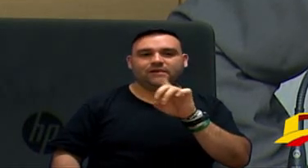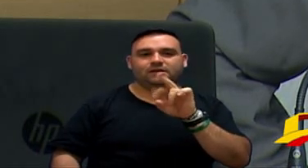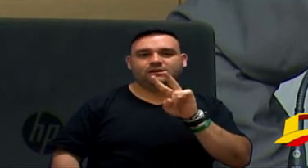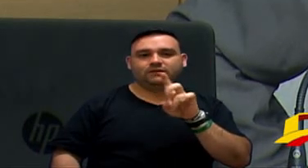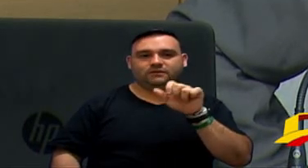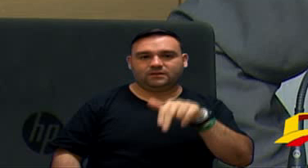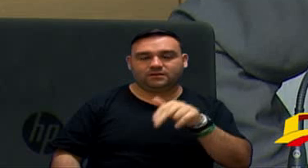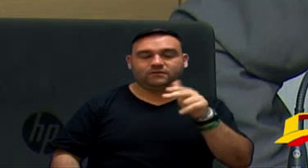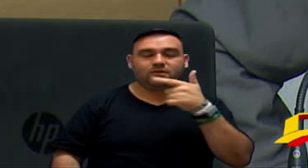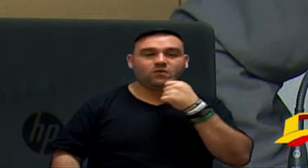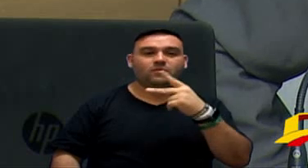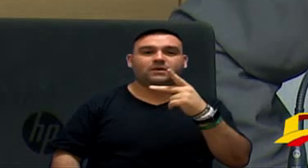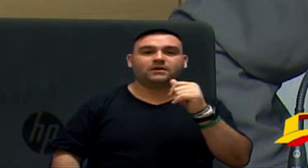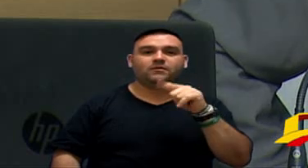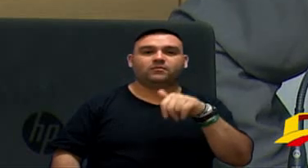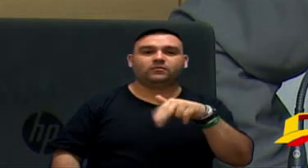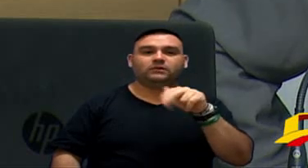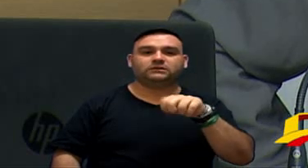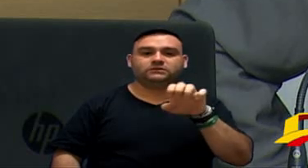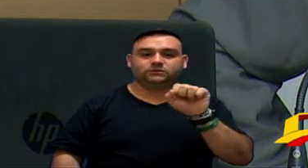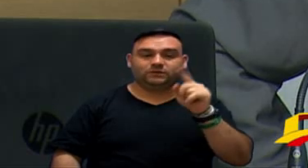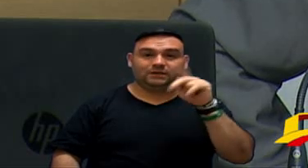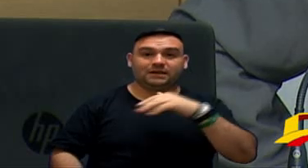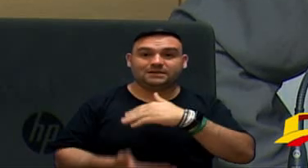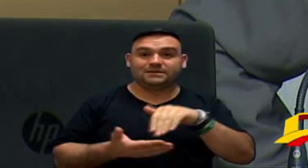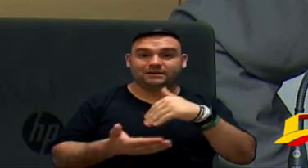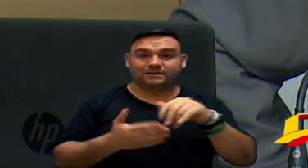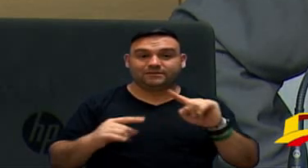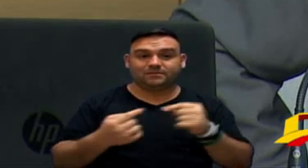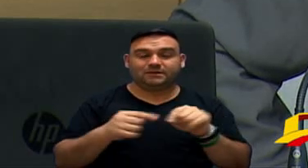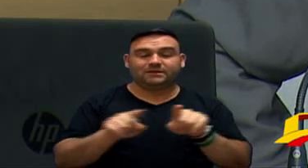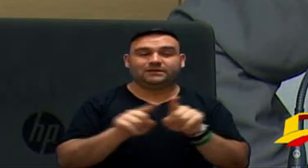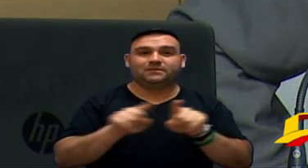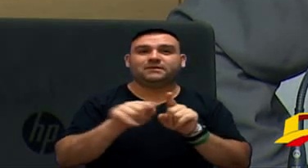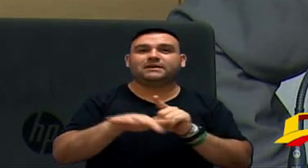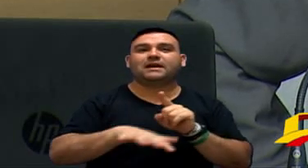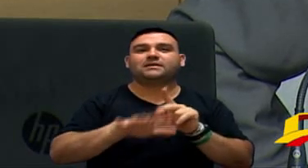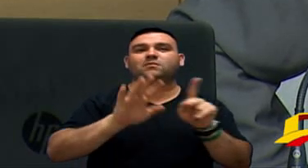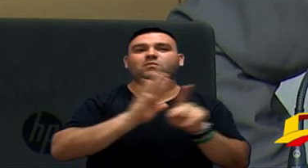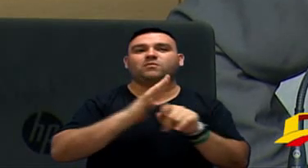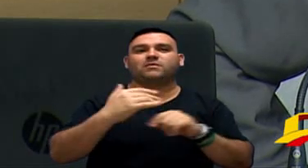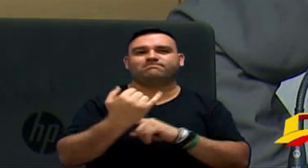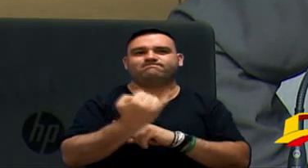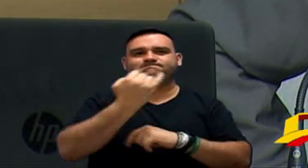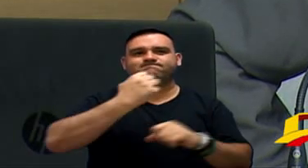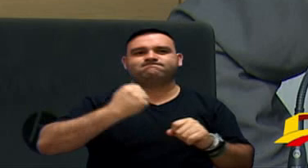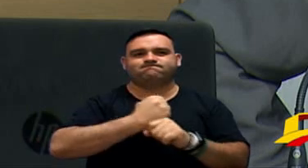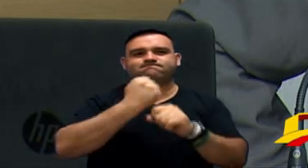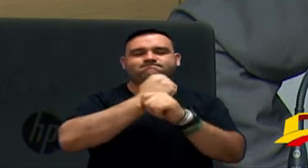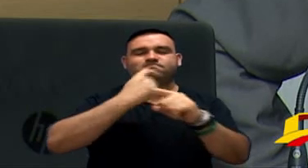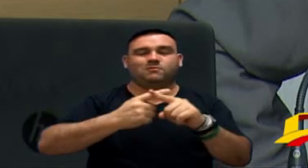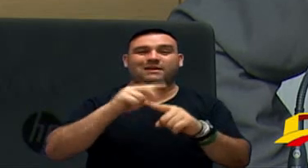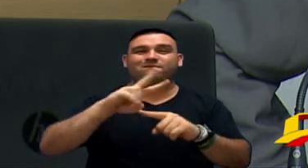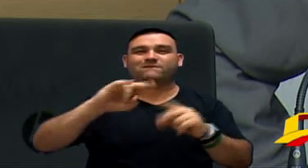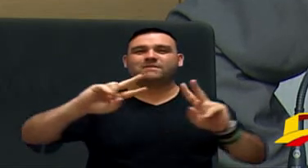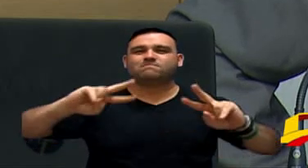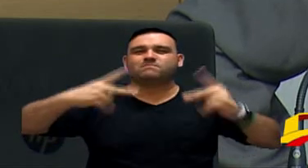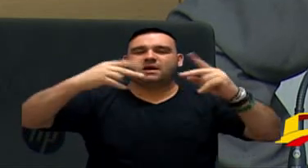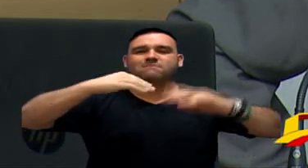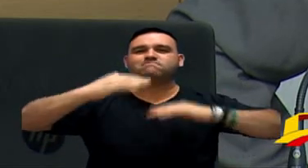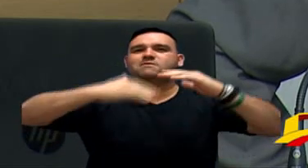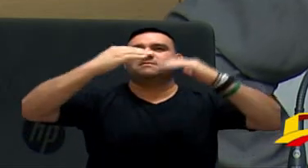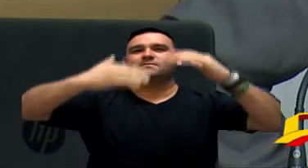e o pasquini que são secretários mais ligados à questão dessa importante obra que vai dar um plus no desenvolvimento